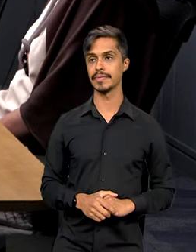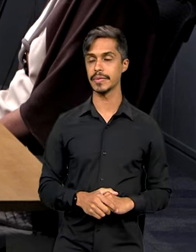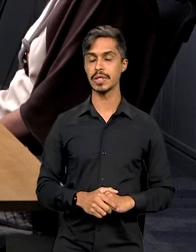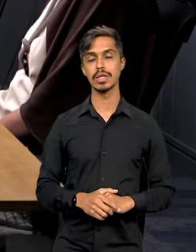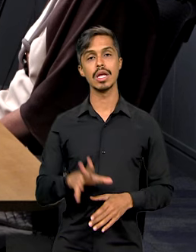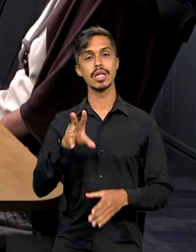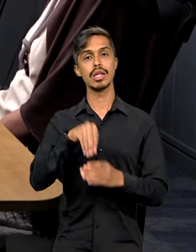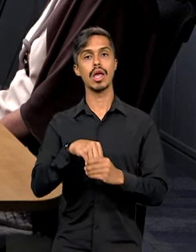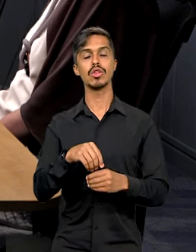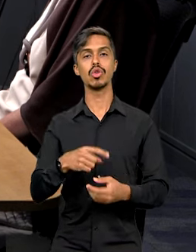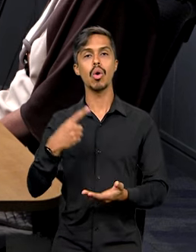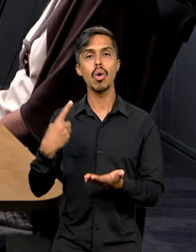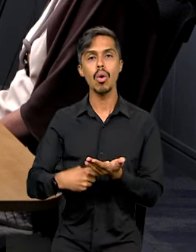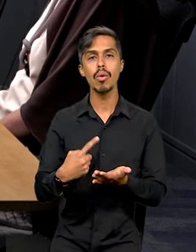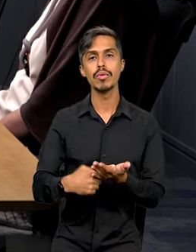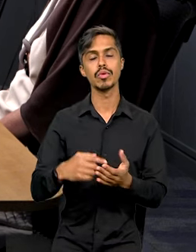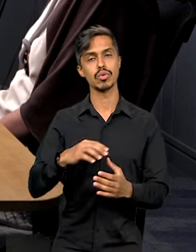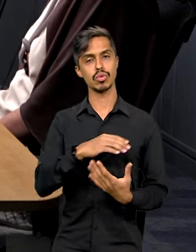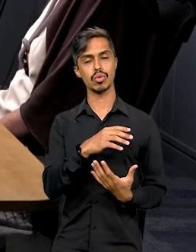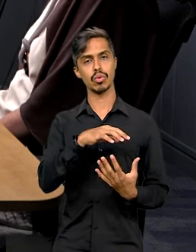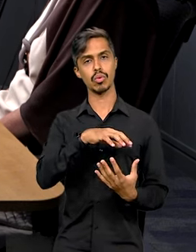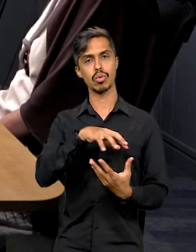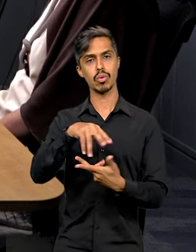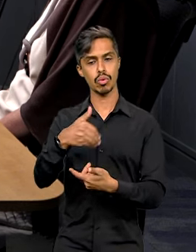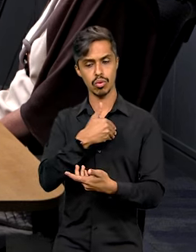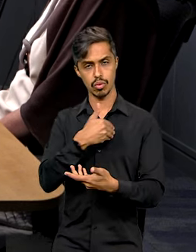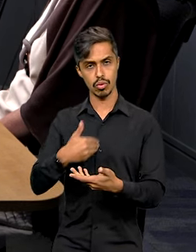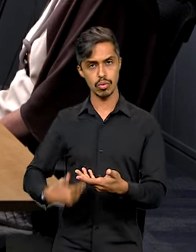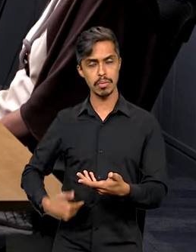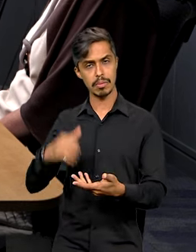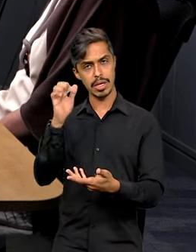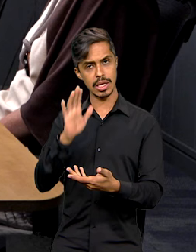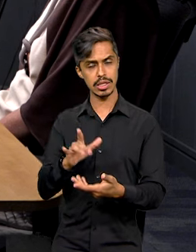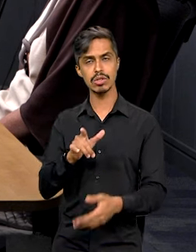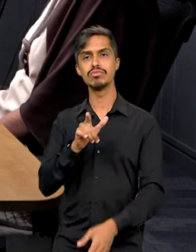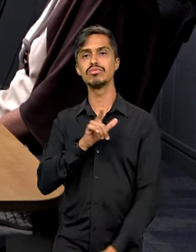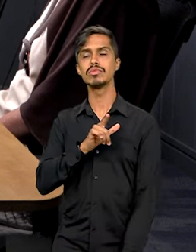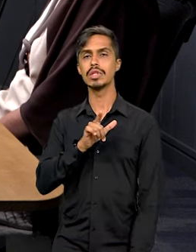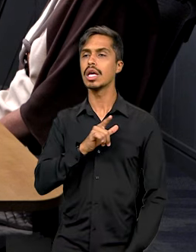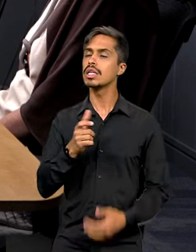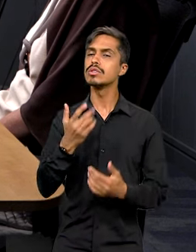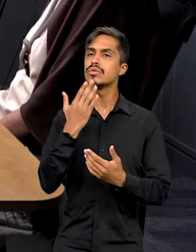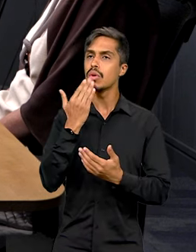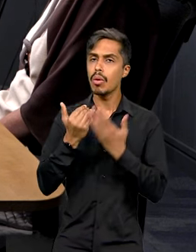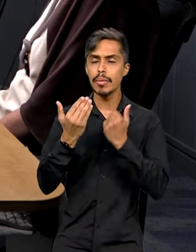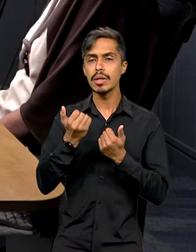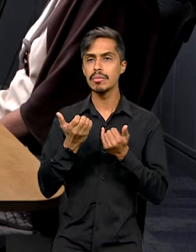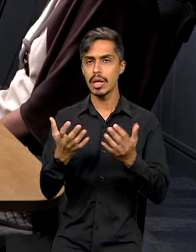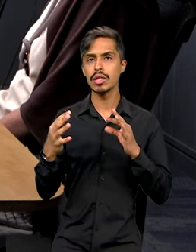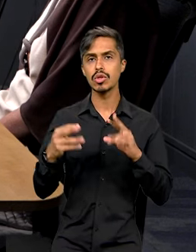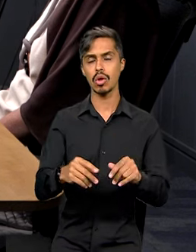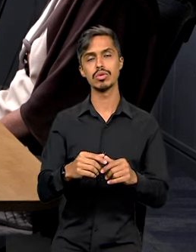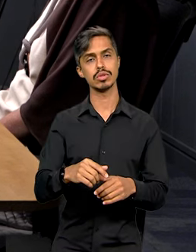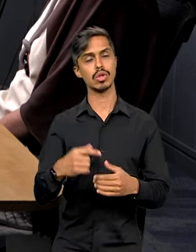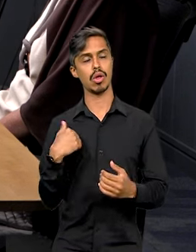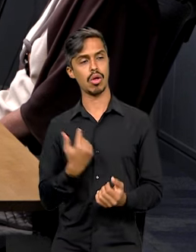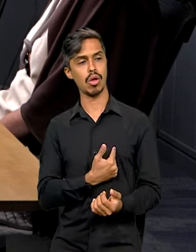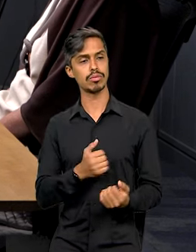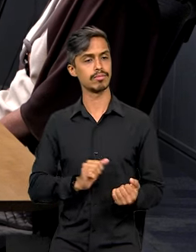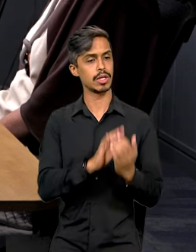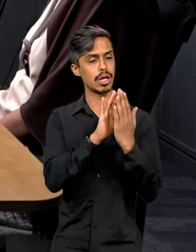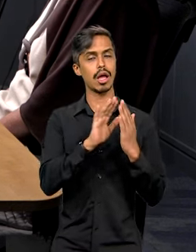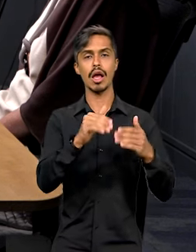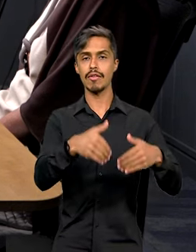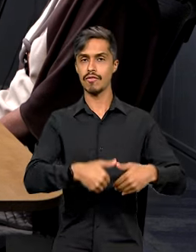ah dentro do compromisso do do governo do Brasil de garan tira alimento a quem precisa além do combate à fome